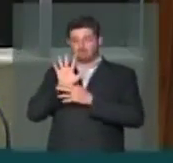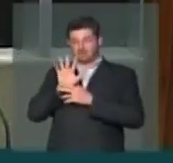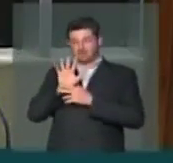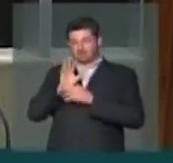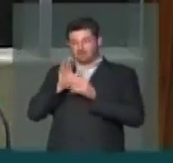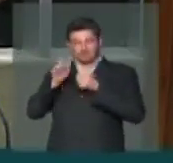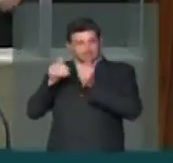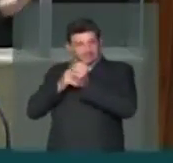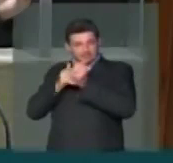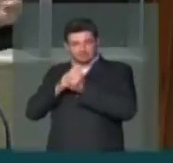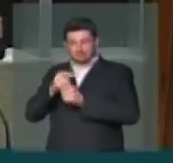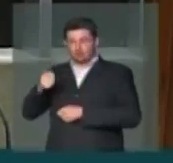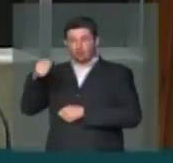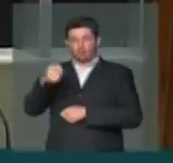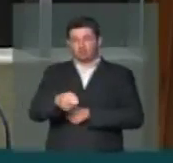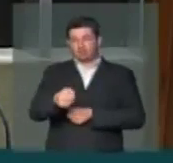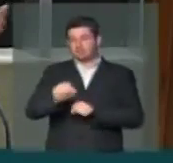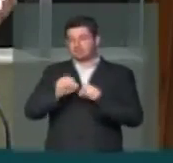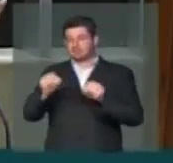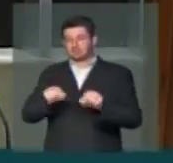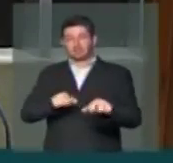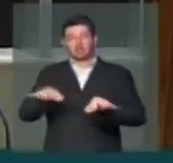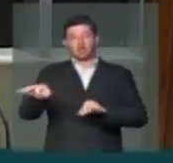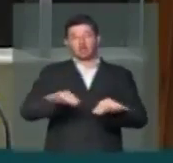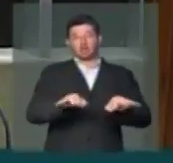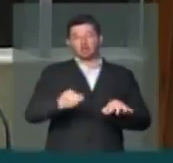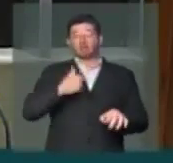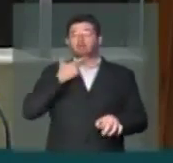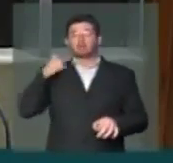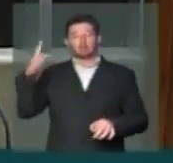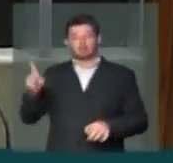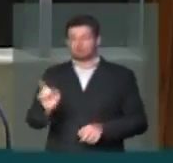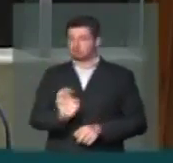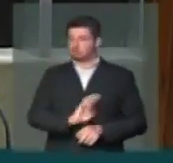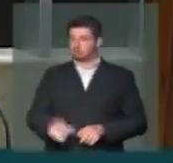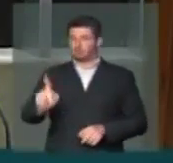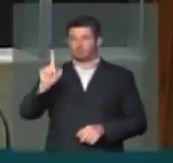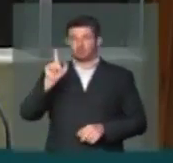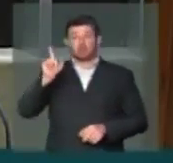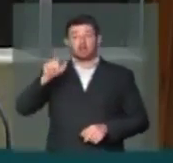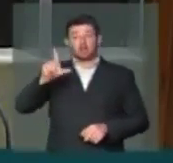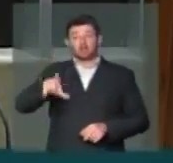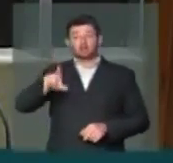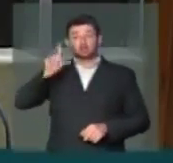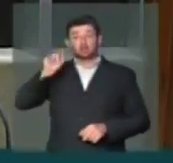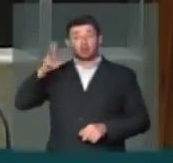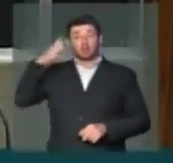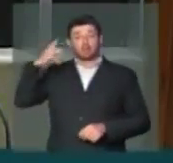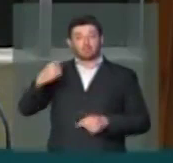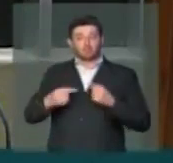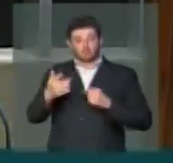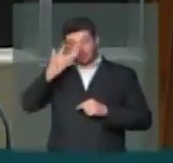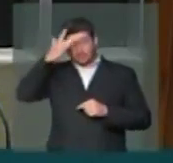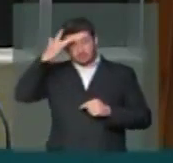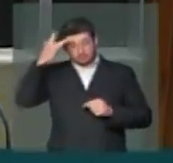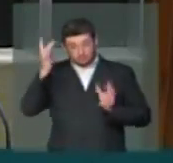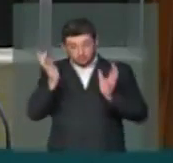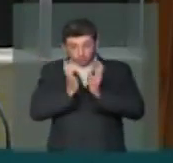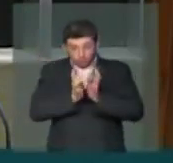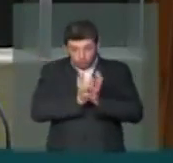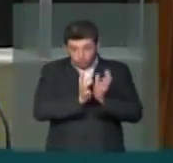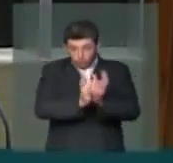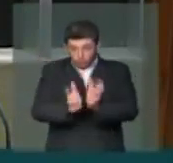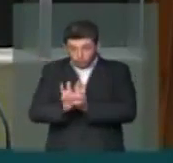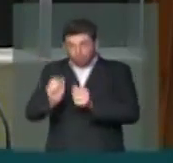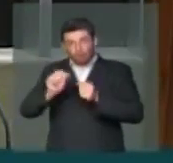que impõe os sistemas e que dá a sua dinâmica. Não. São escolhas políticas que os homens, os grupos, as